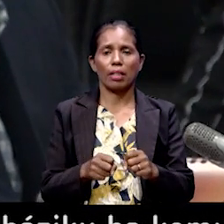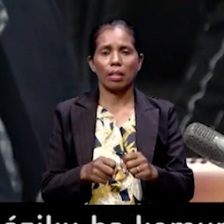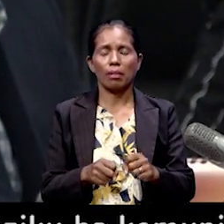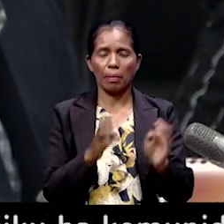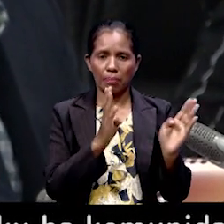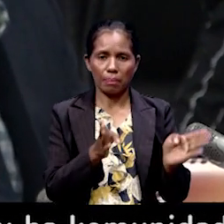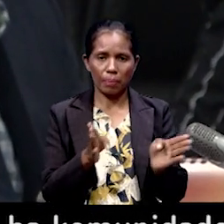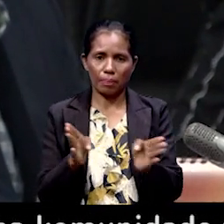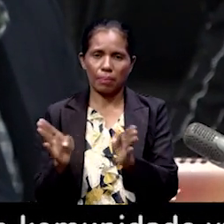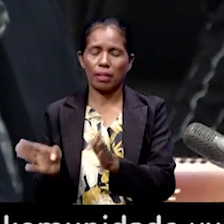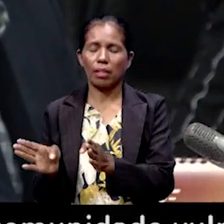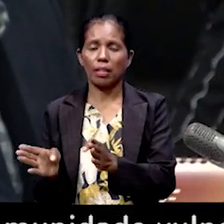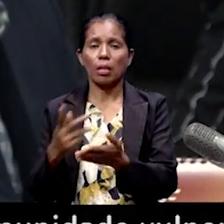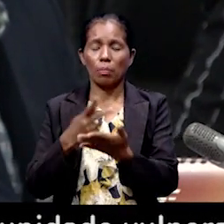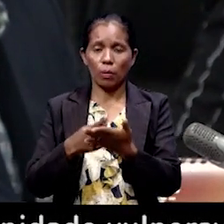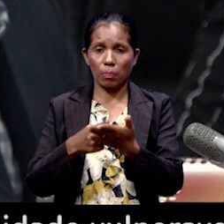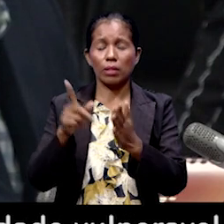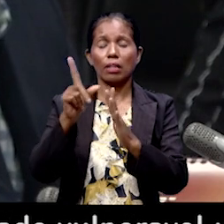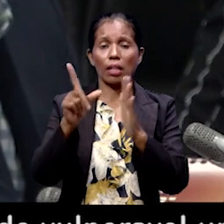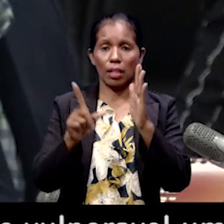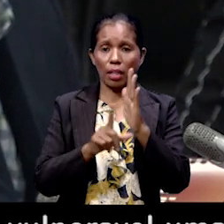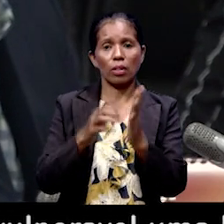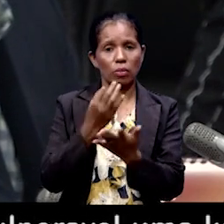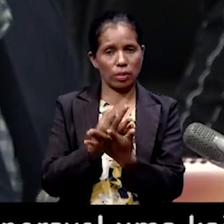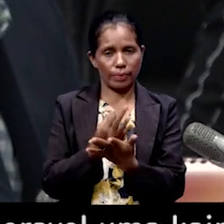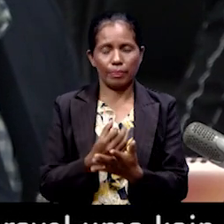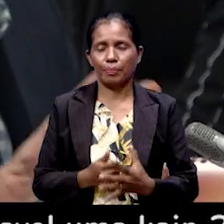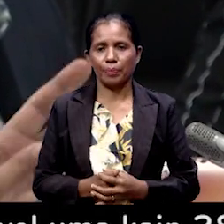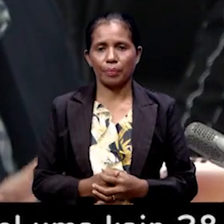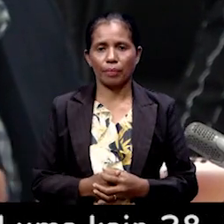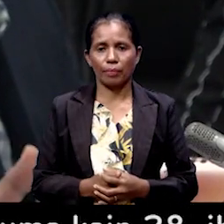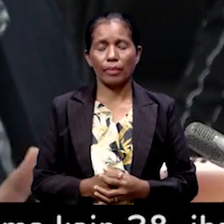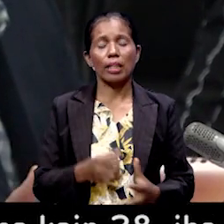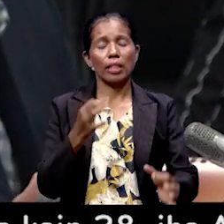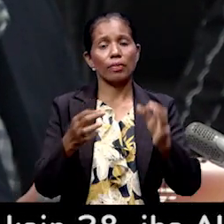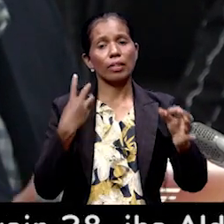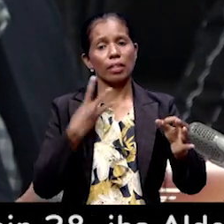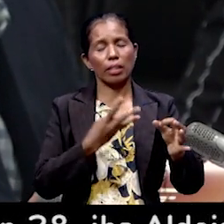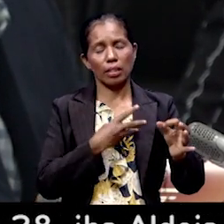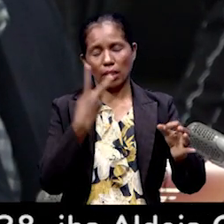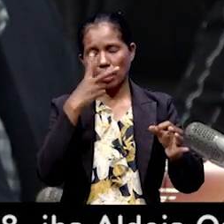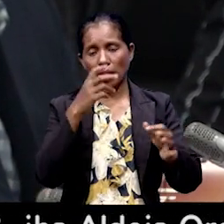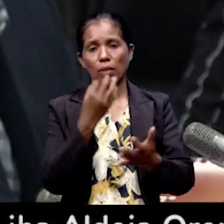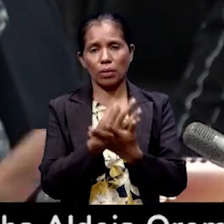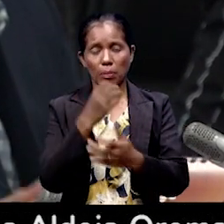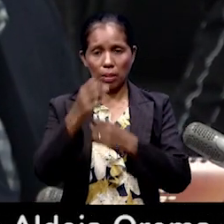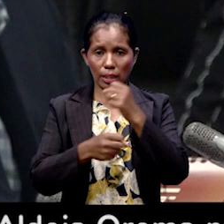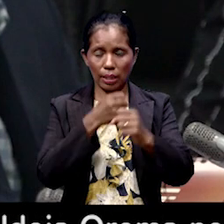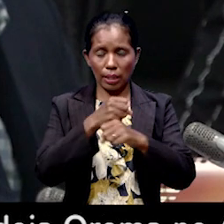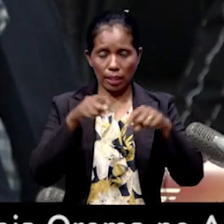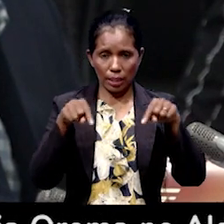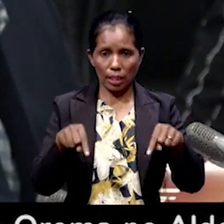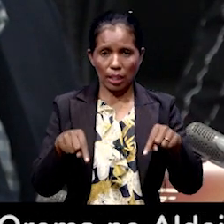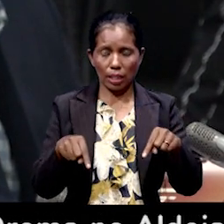prepara a proposta de lei orçamento Idané. Se te compara o orçamento da Daune, Tina Idanenian, o orçamento